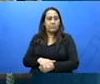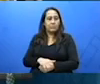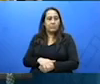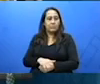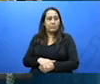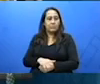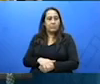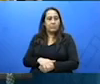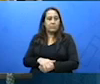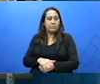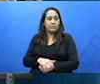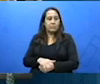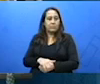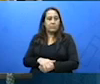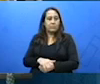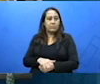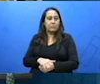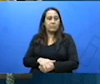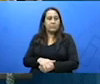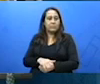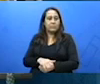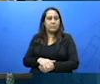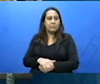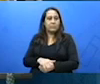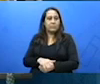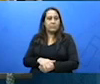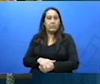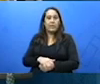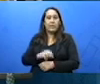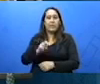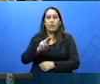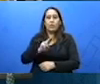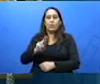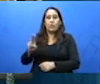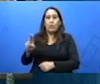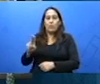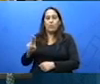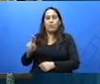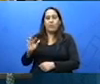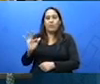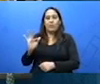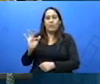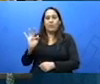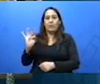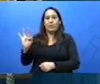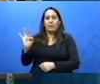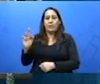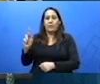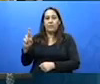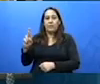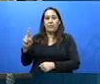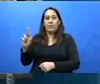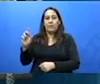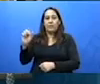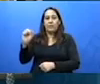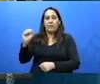Tá? Blandina o quê? Franco. Fra, fra. F,